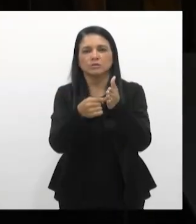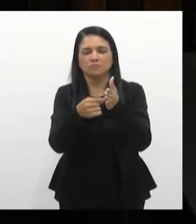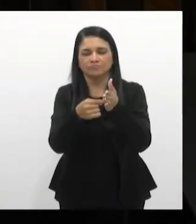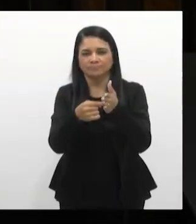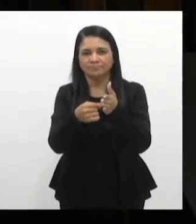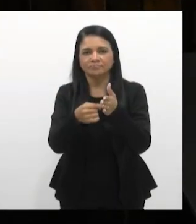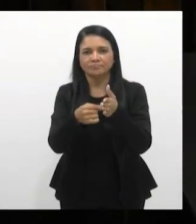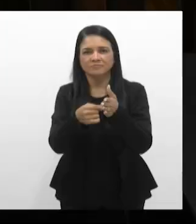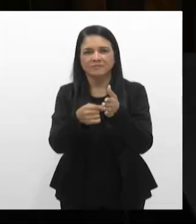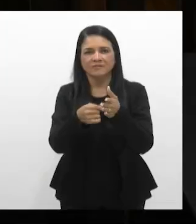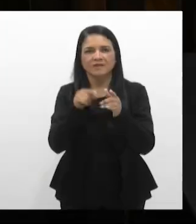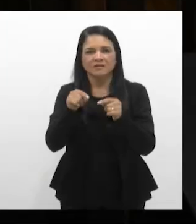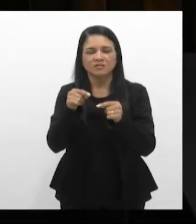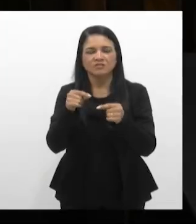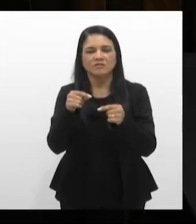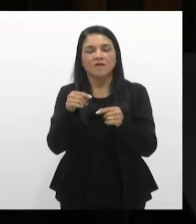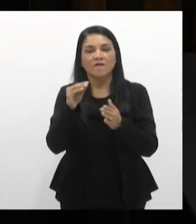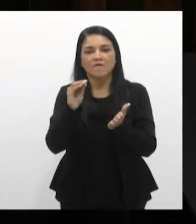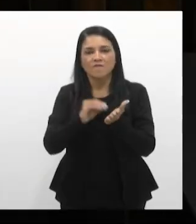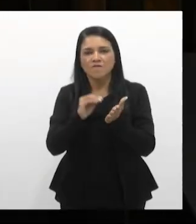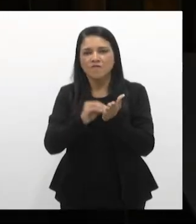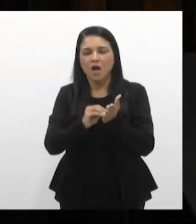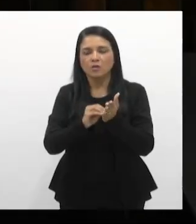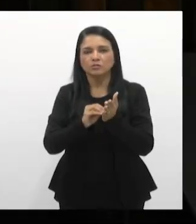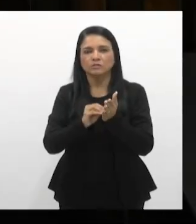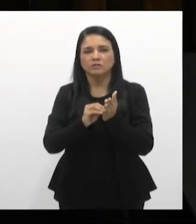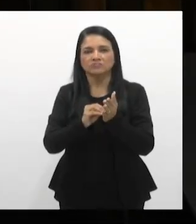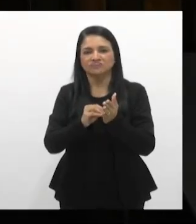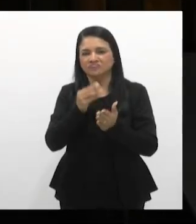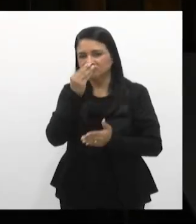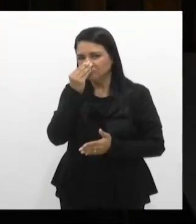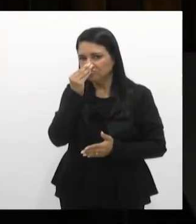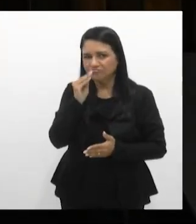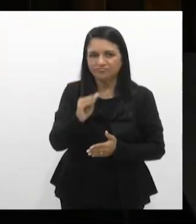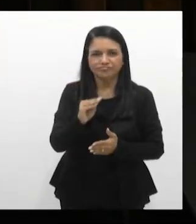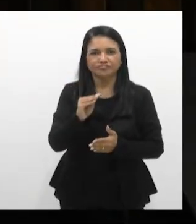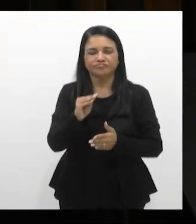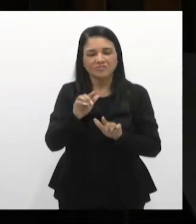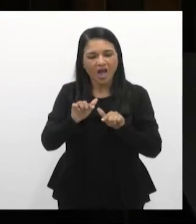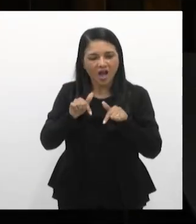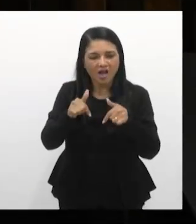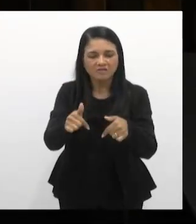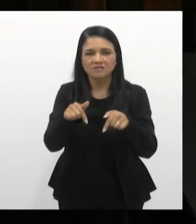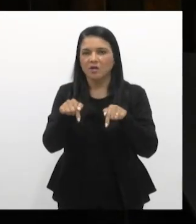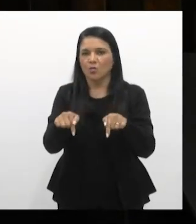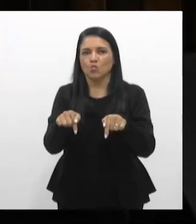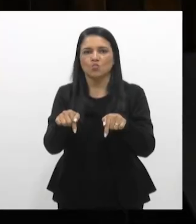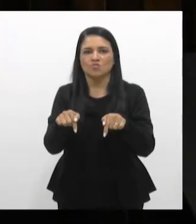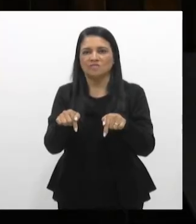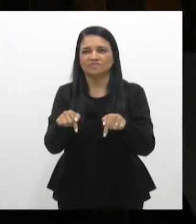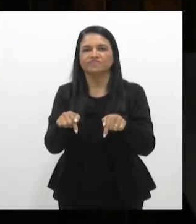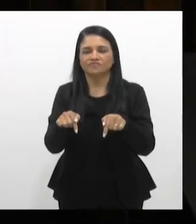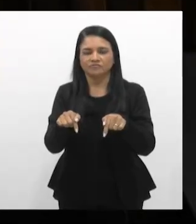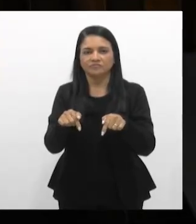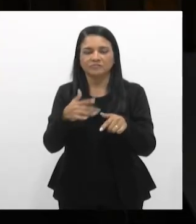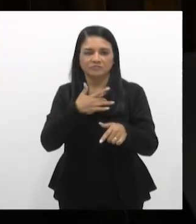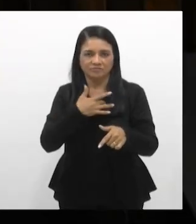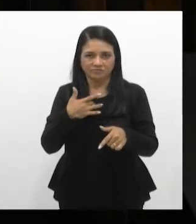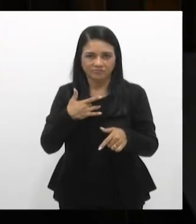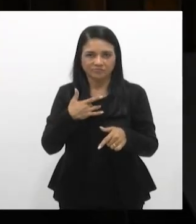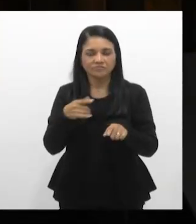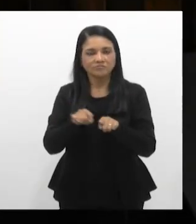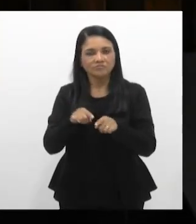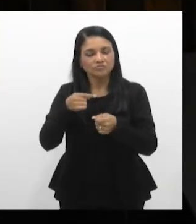descaso com a Secretaria de Saúde do Estado, à frente dos municípios